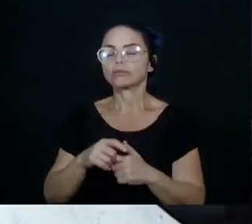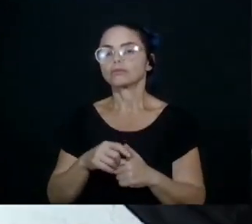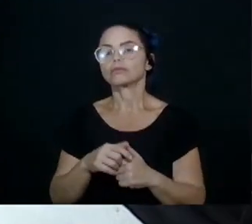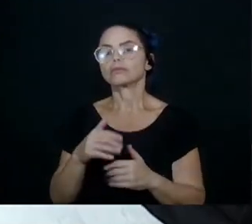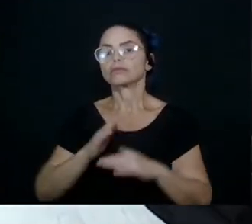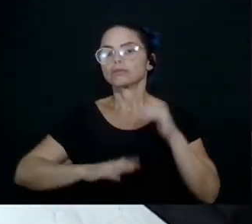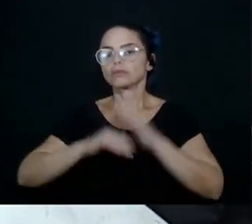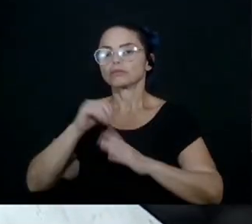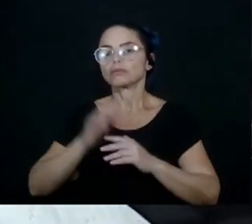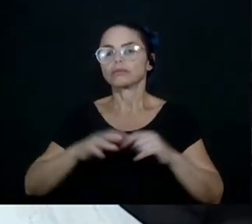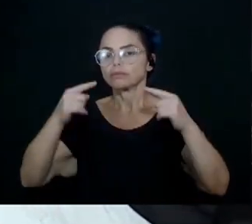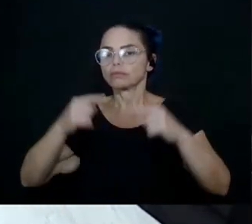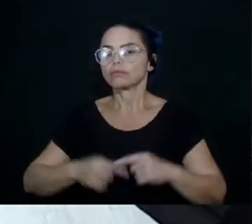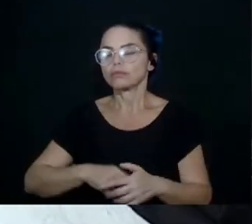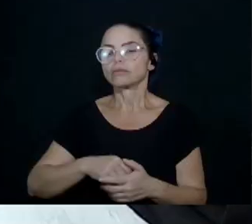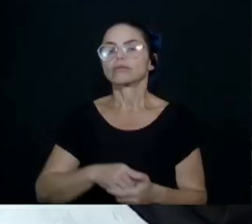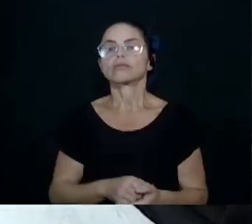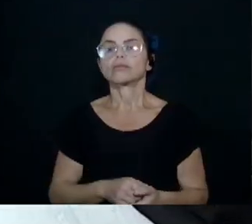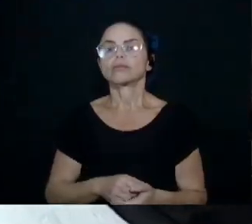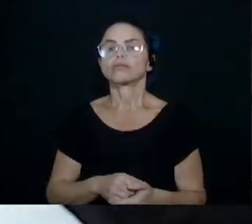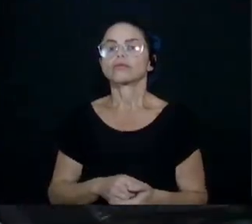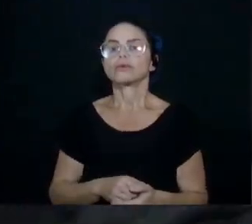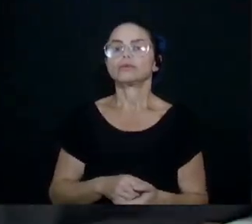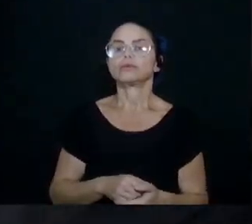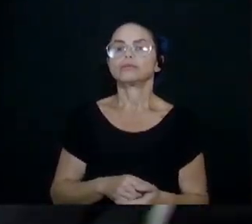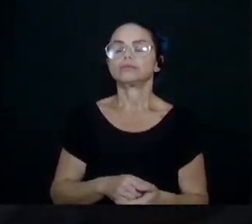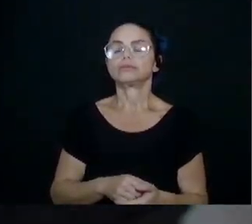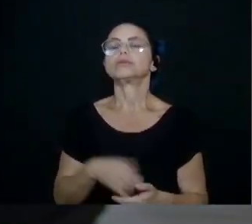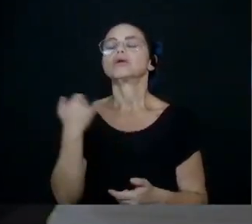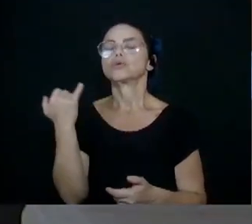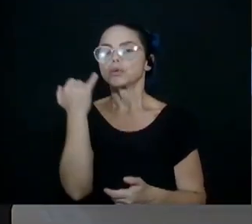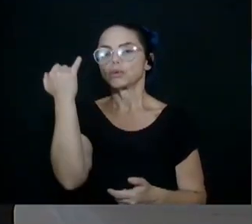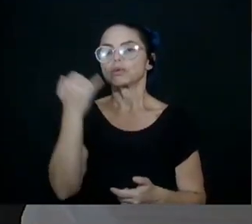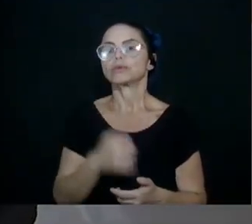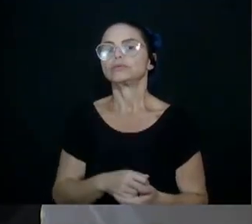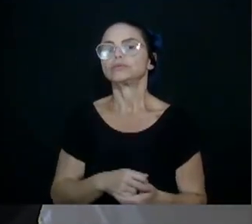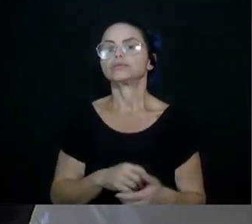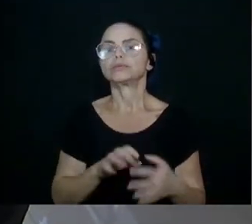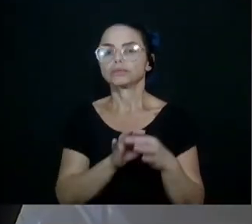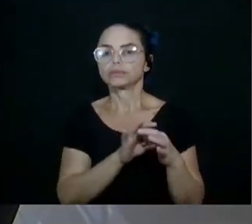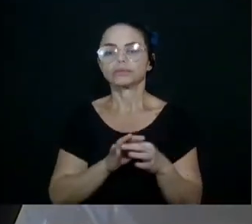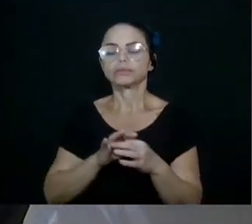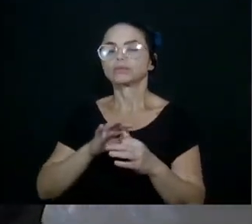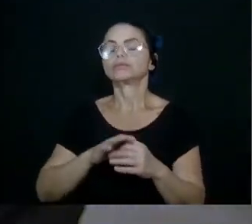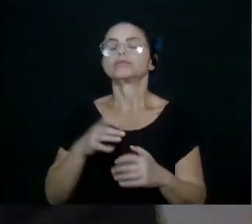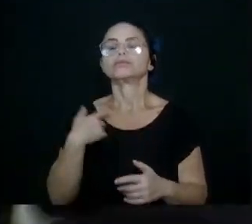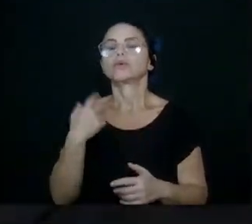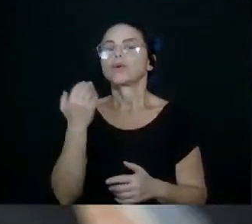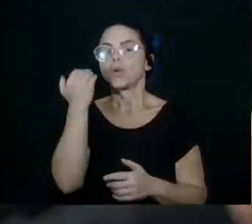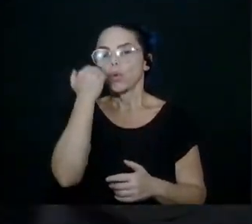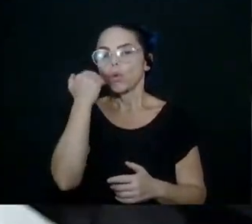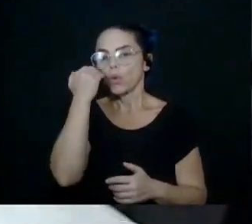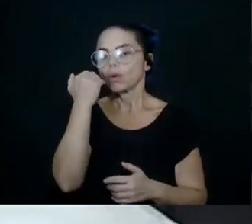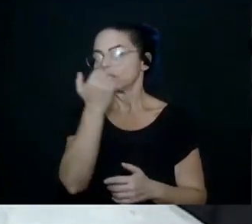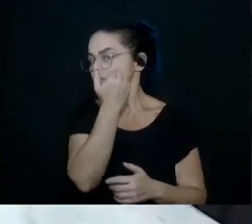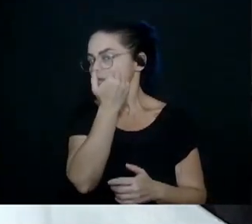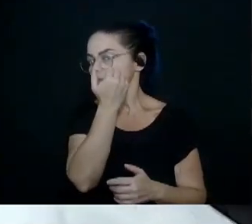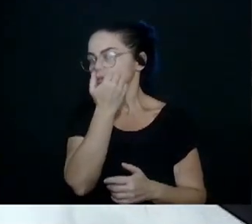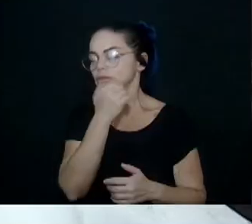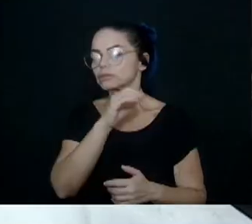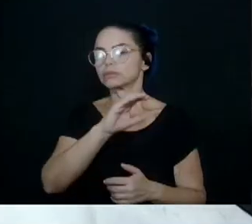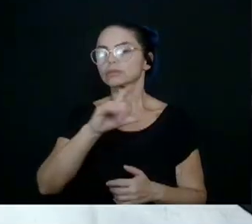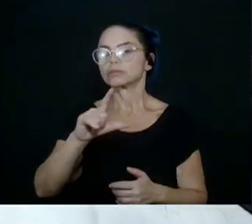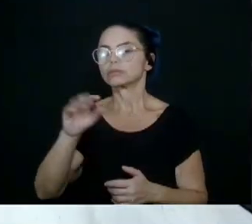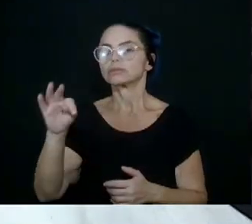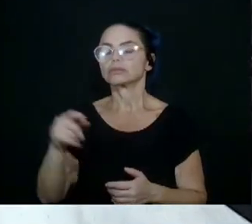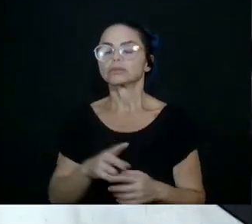desafio. Sim. Né? E isso a gente preza bastante com as parcerias com os barbeiros e também com as nossas CLTs, que são as